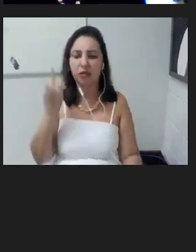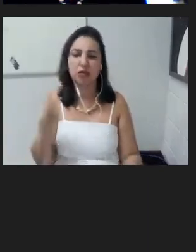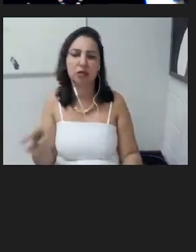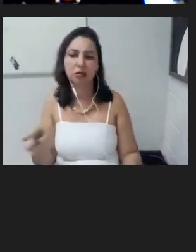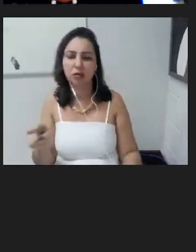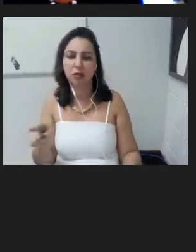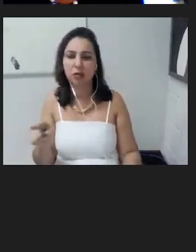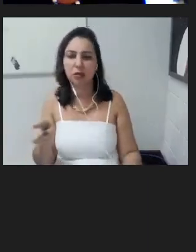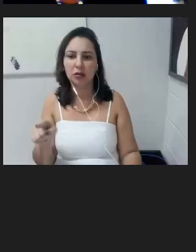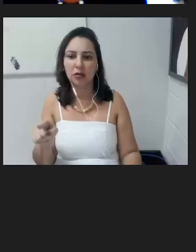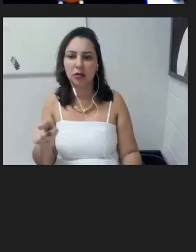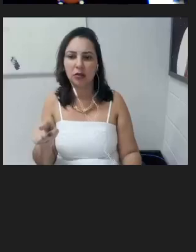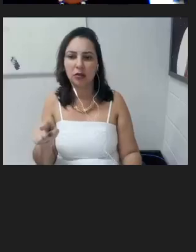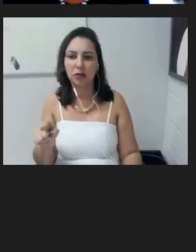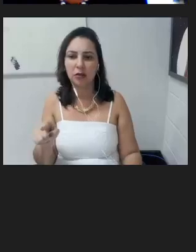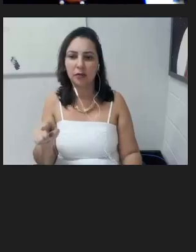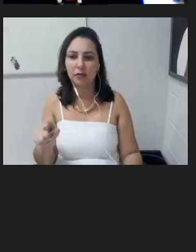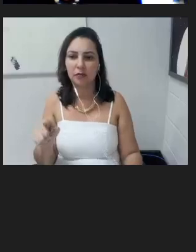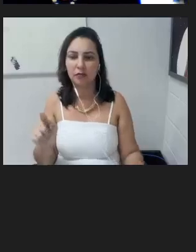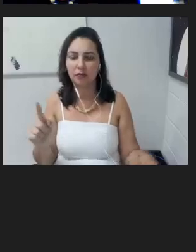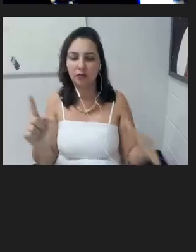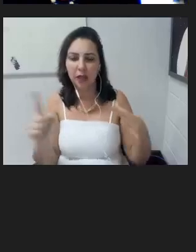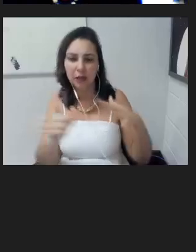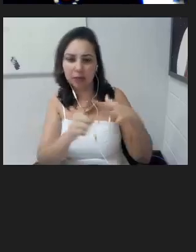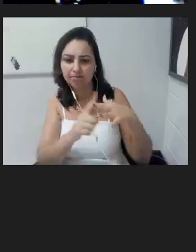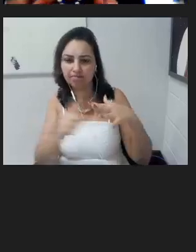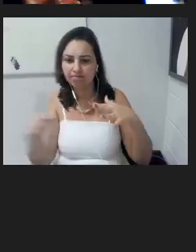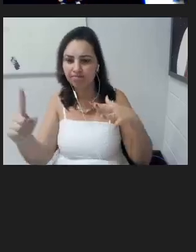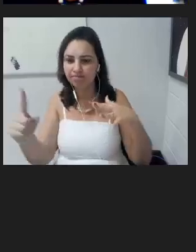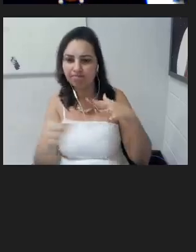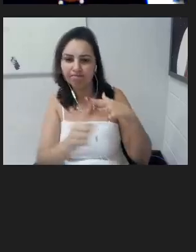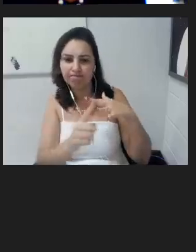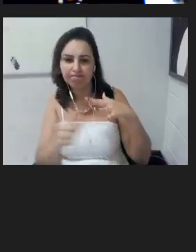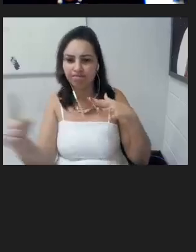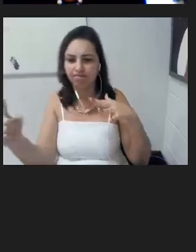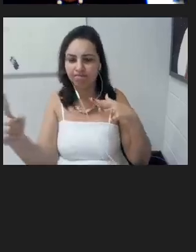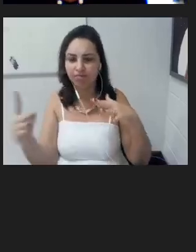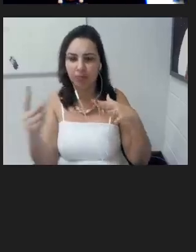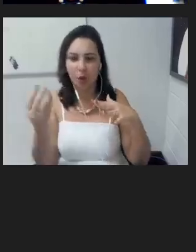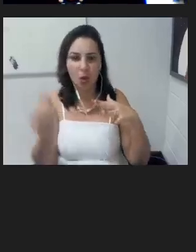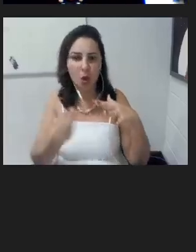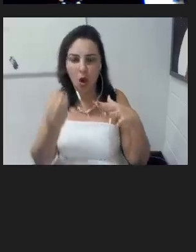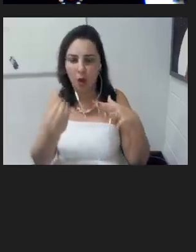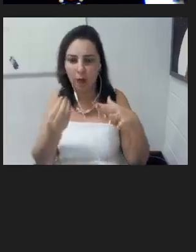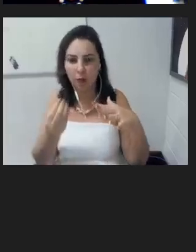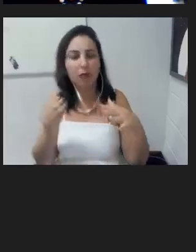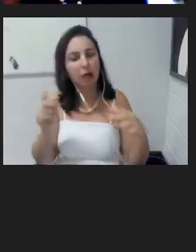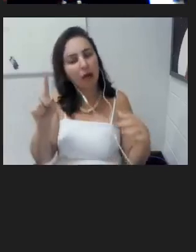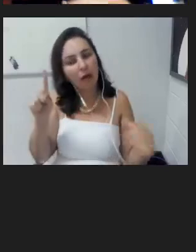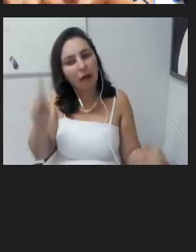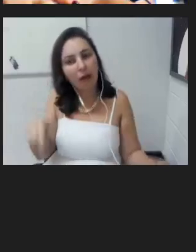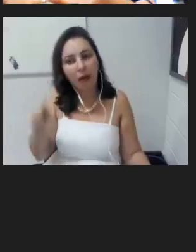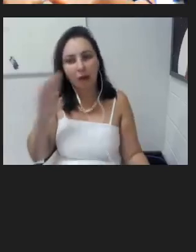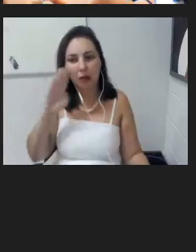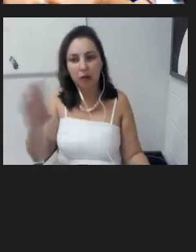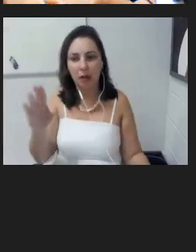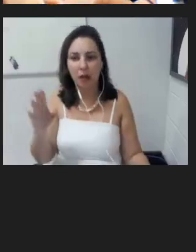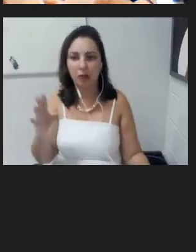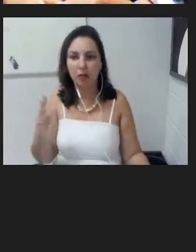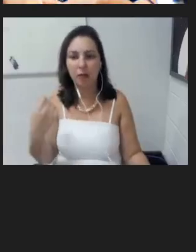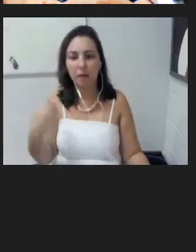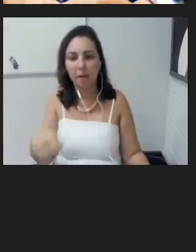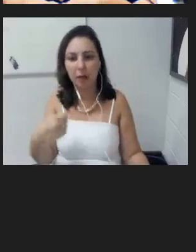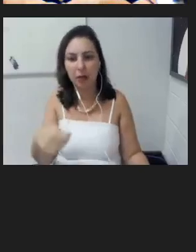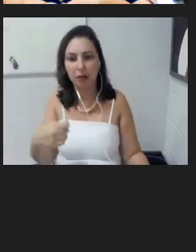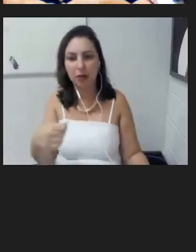não tem para onde ele recorrer, esse é um ponto crucial, estabelecimento de